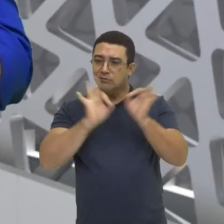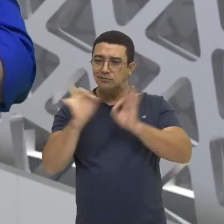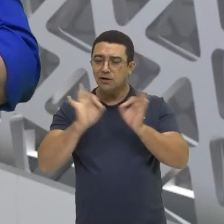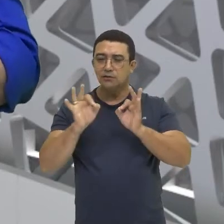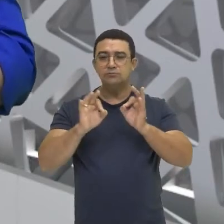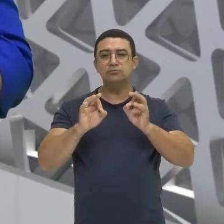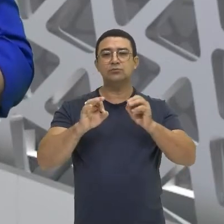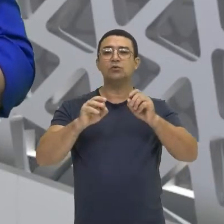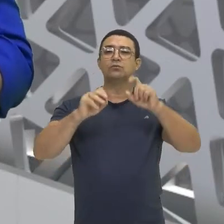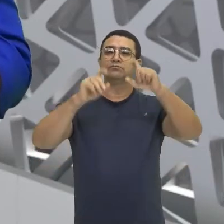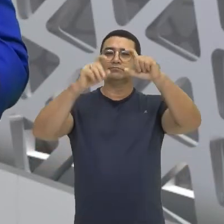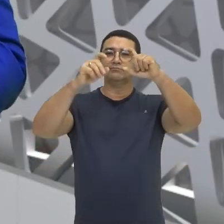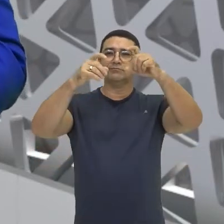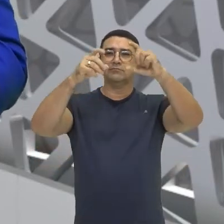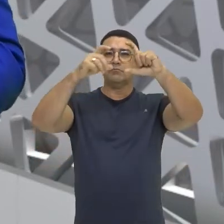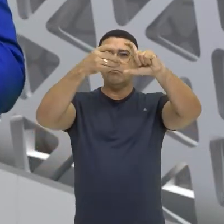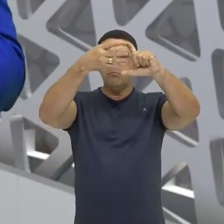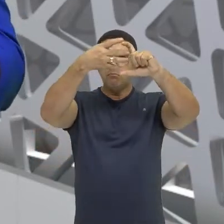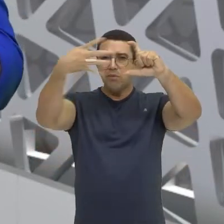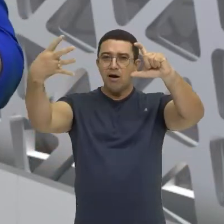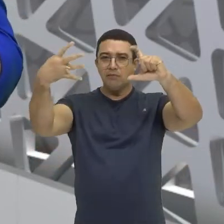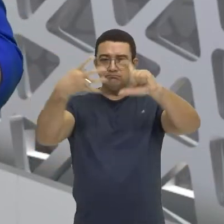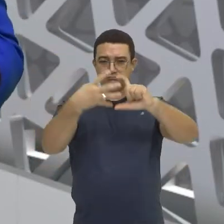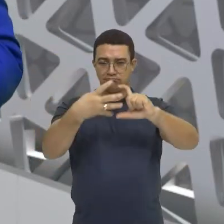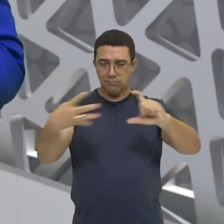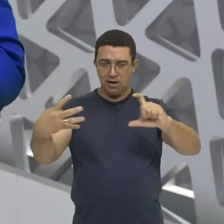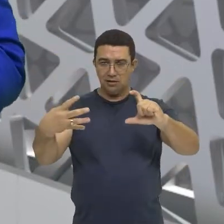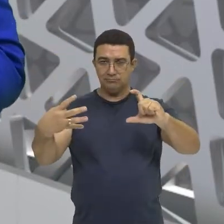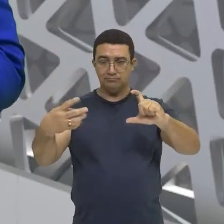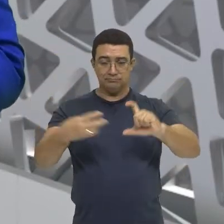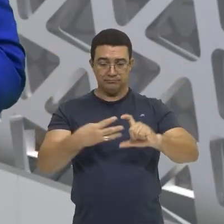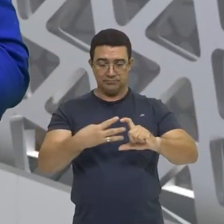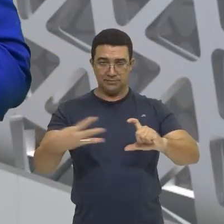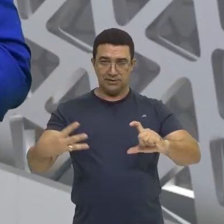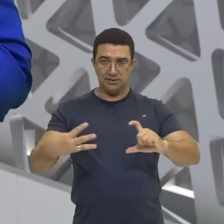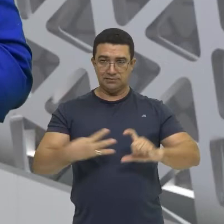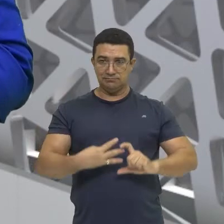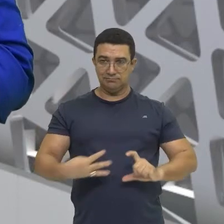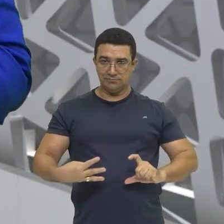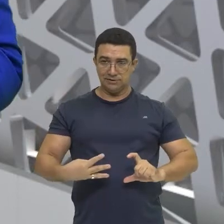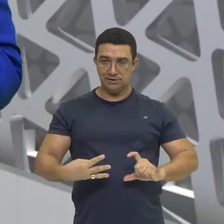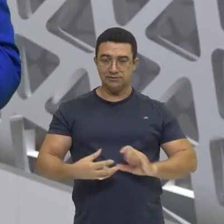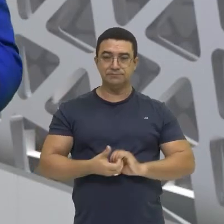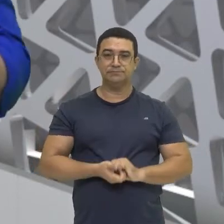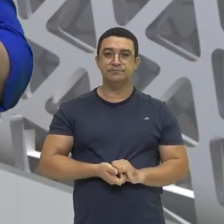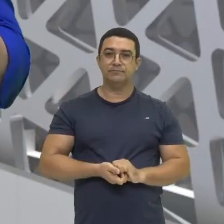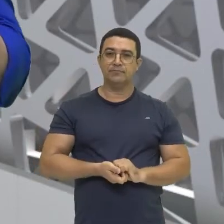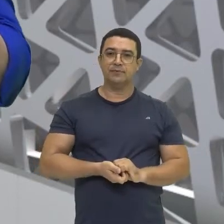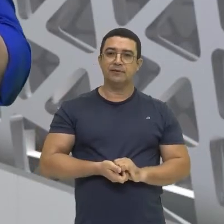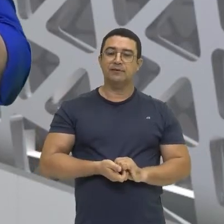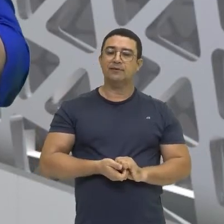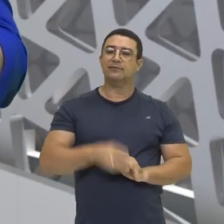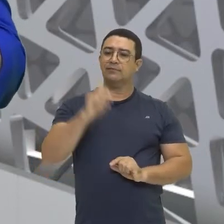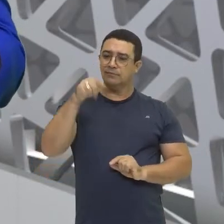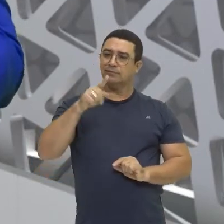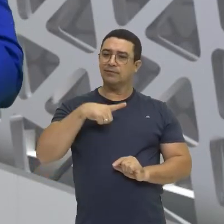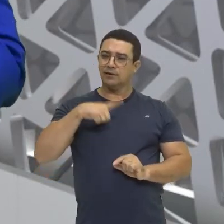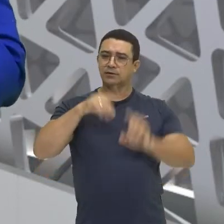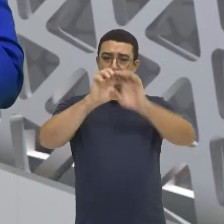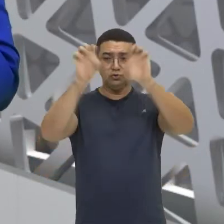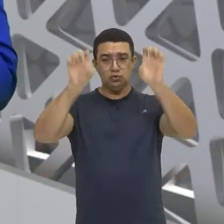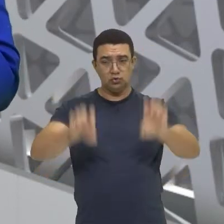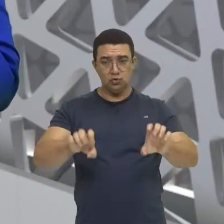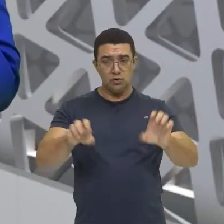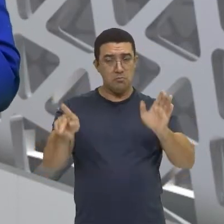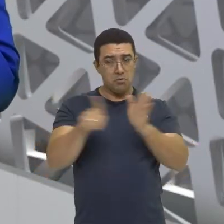com 4 versos e 2 estrofes com 3 versos. Então, aí ele cumpriu a estrutura